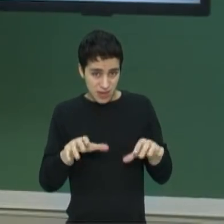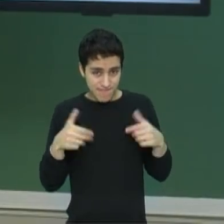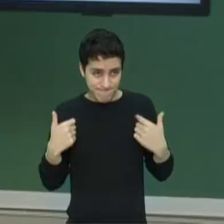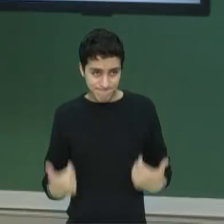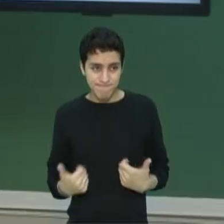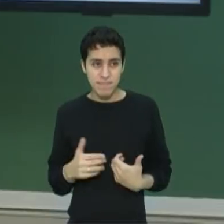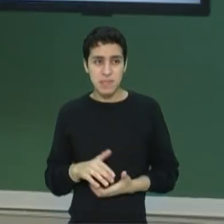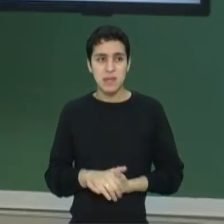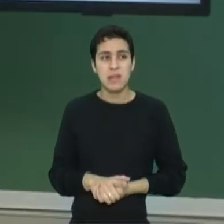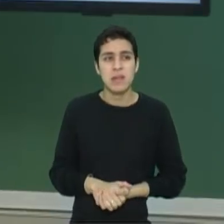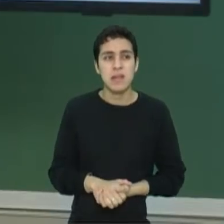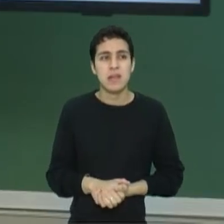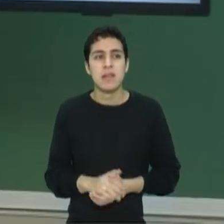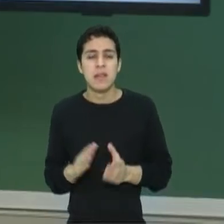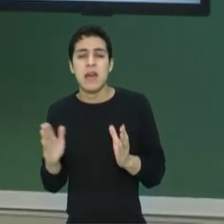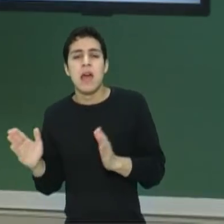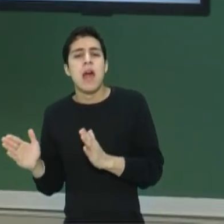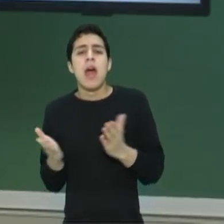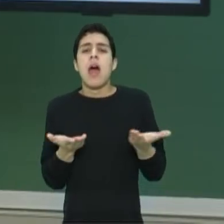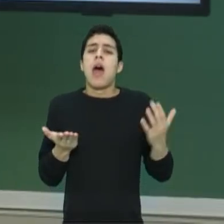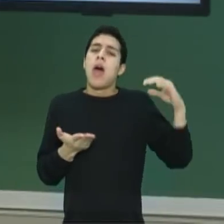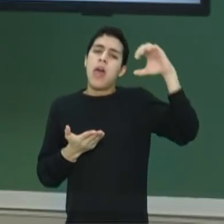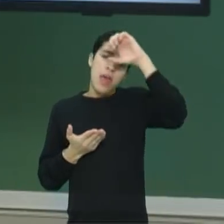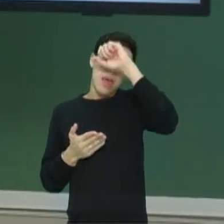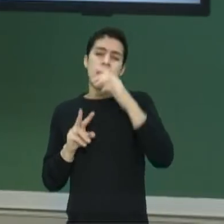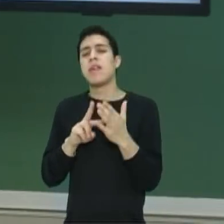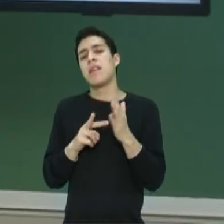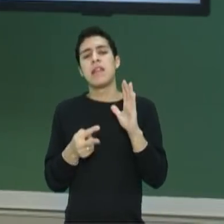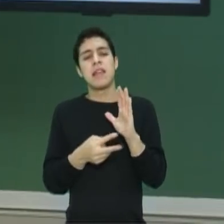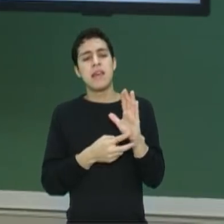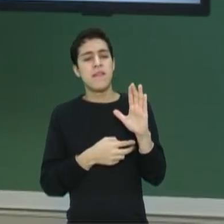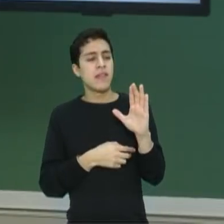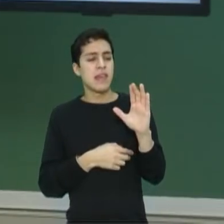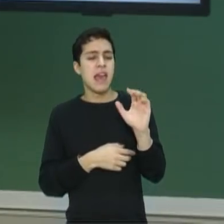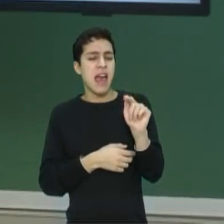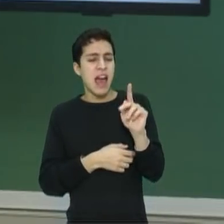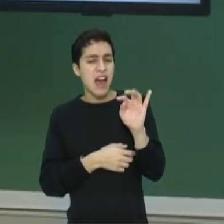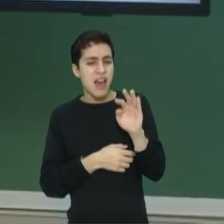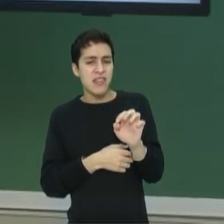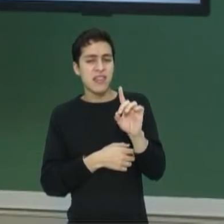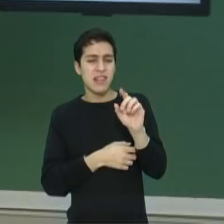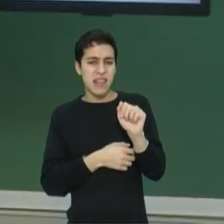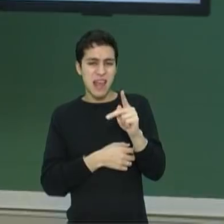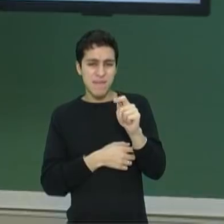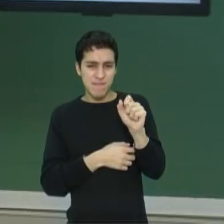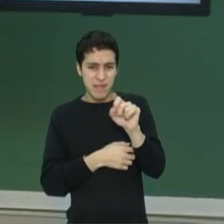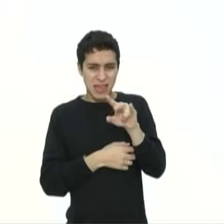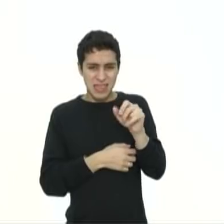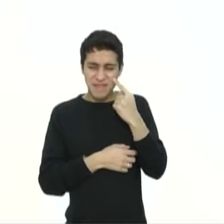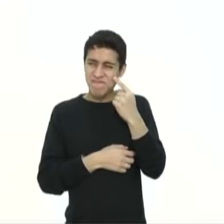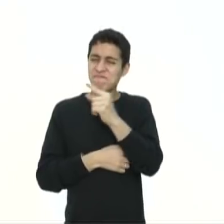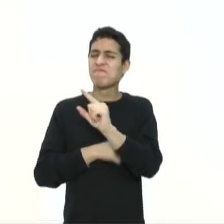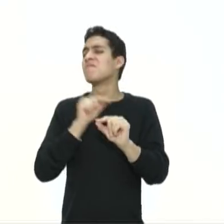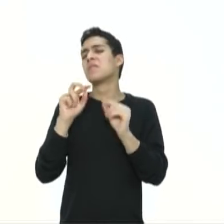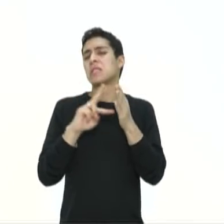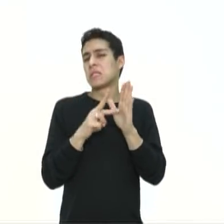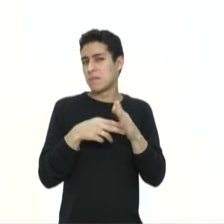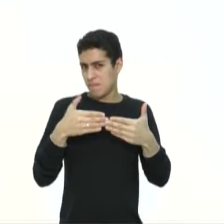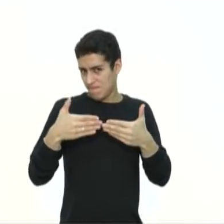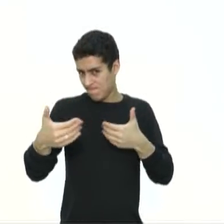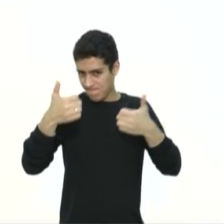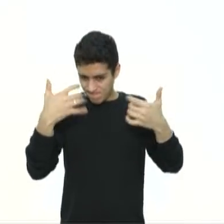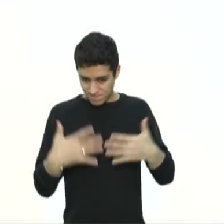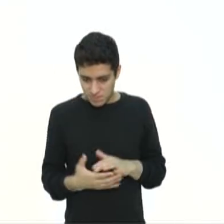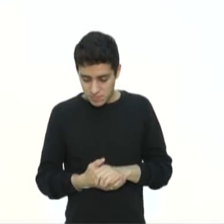certo? Vamos aprender agora o que é agente da passiva. Então, vou convidar vocês a ler comigo aqui. Agente